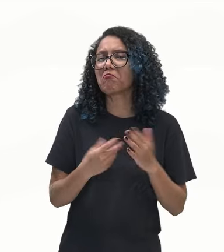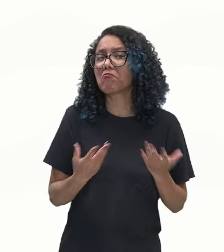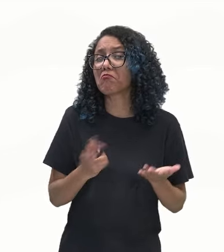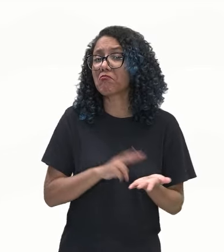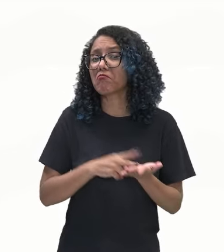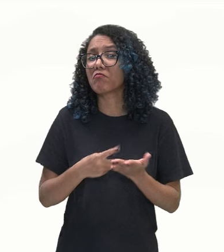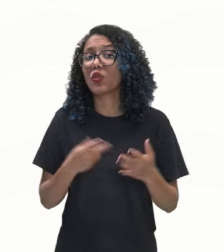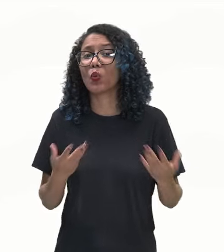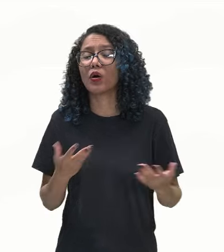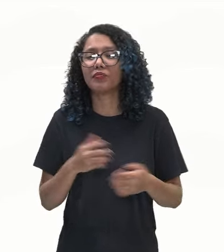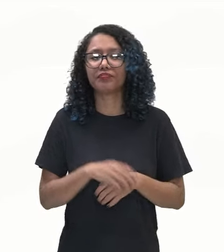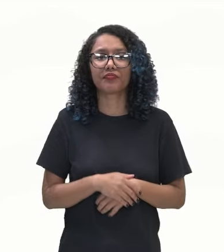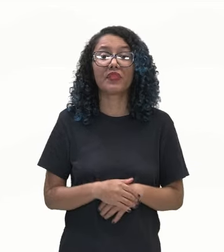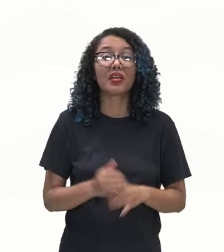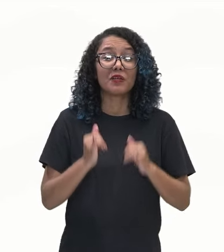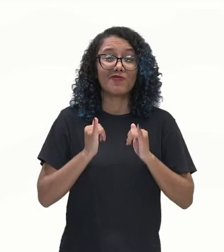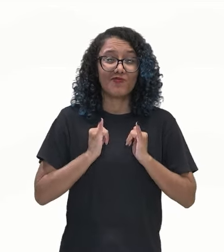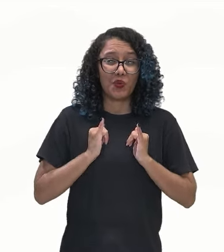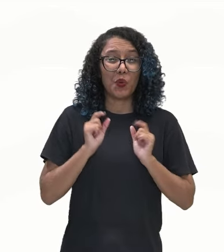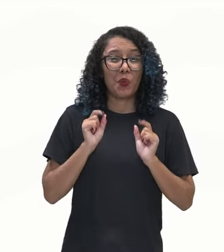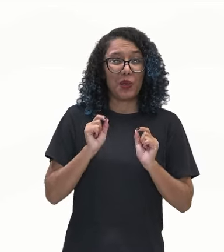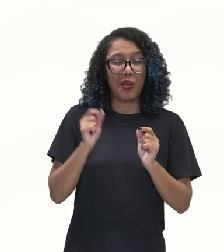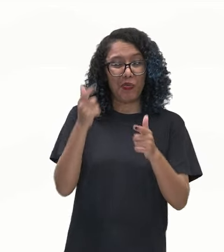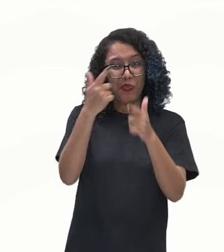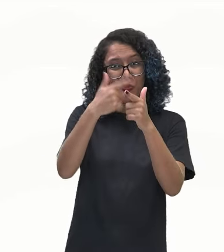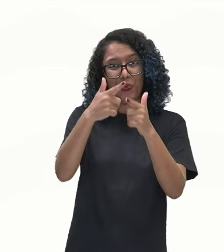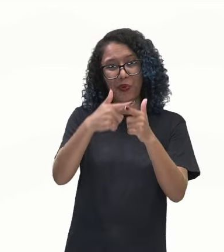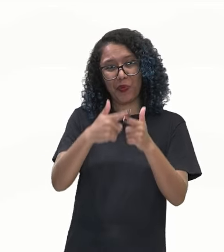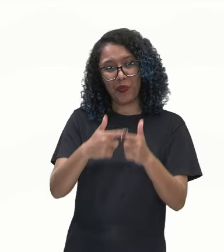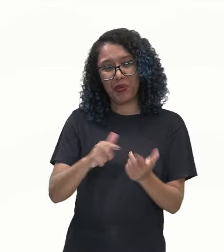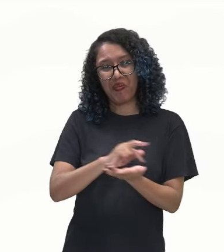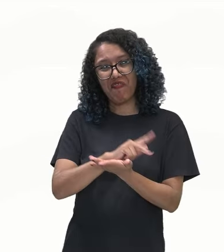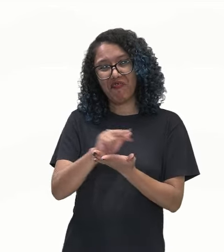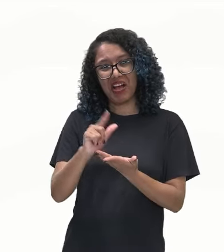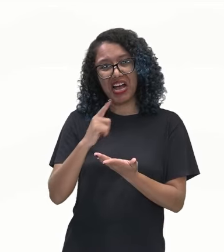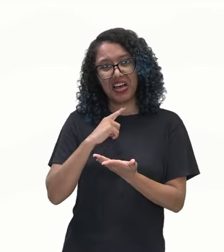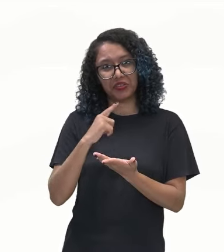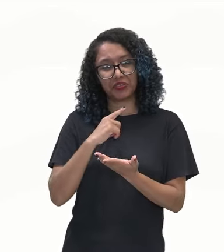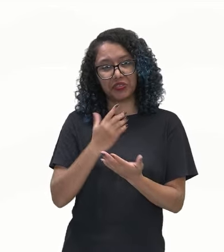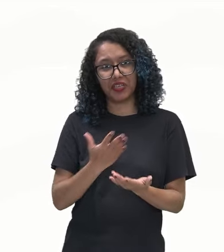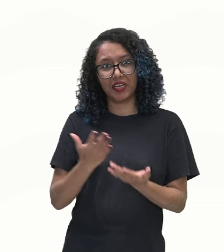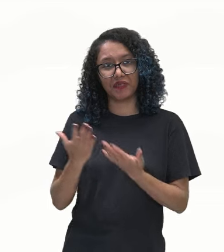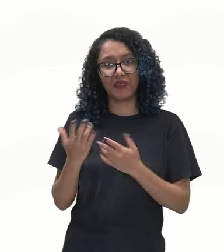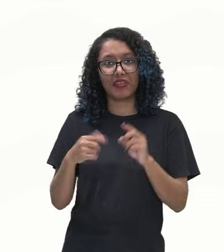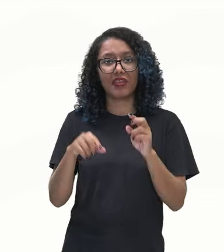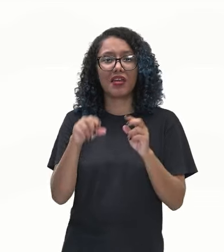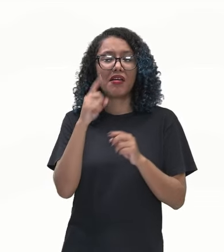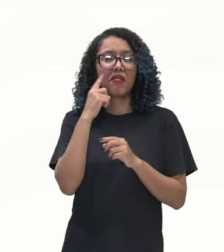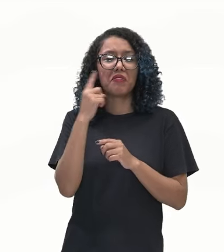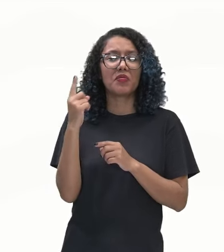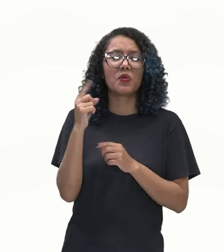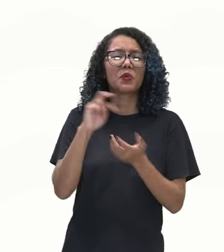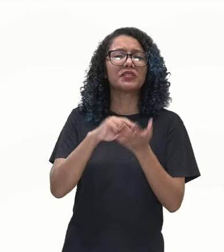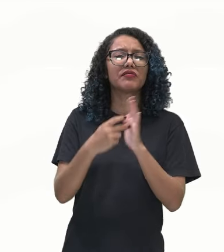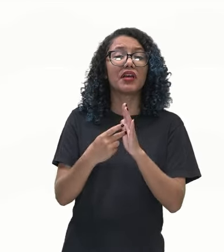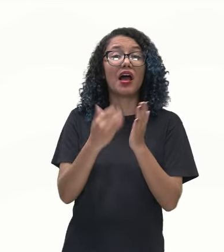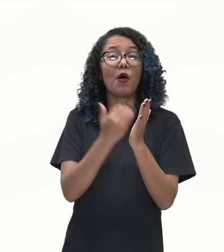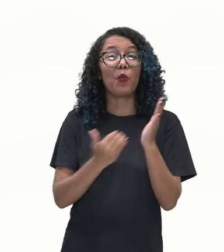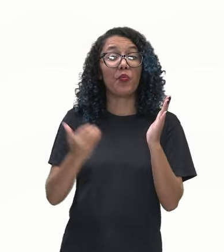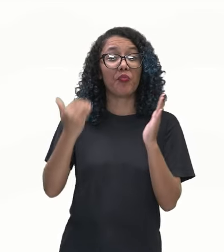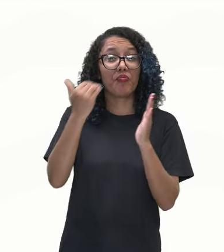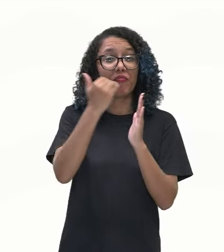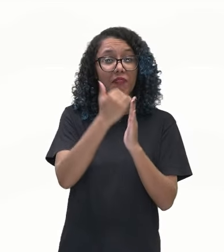ele leva a todos esses problemas aqui, tá? The rise quer dizer o aumento. Rise é o levantar, o aumento. O